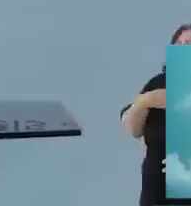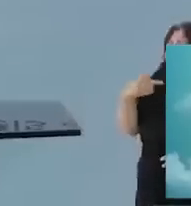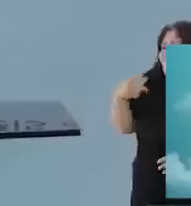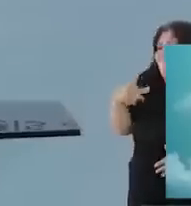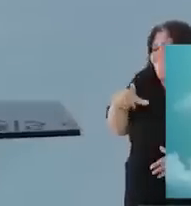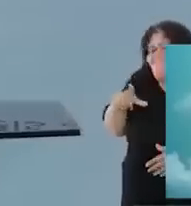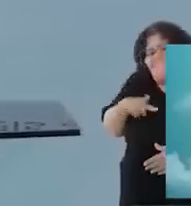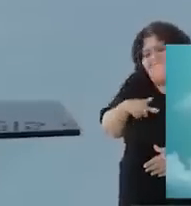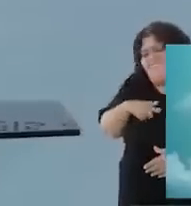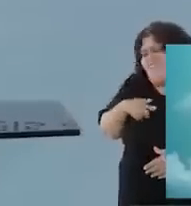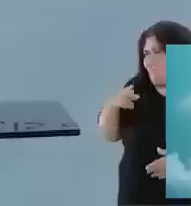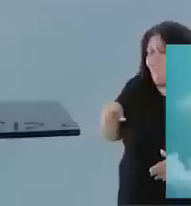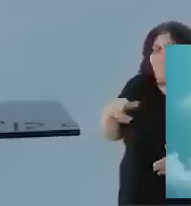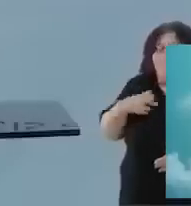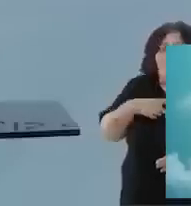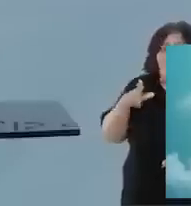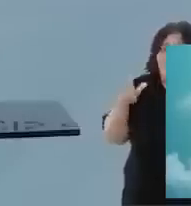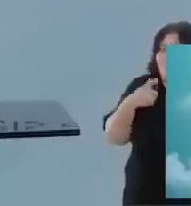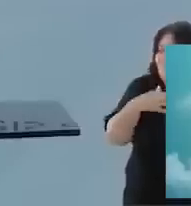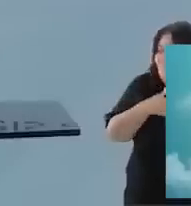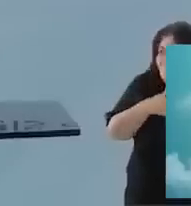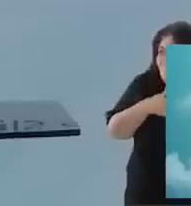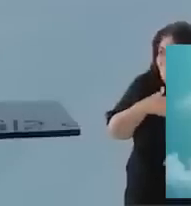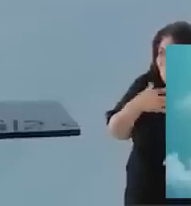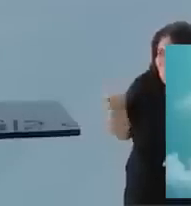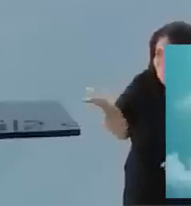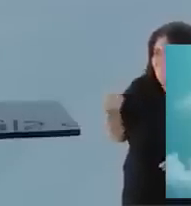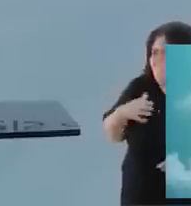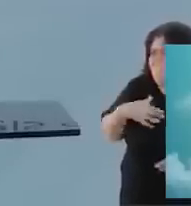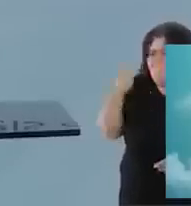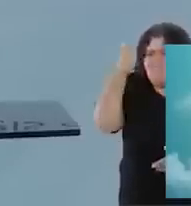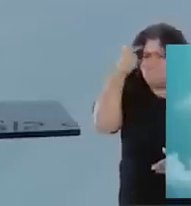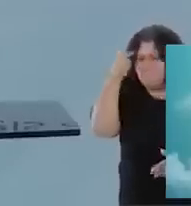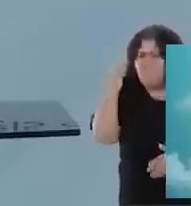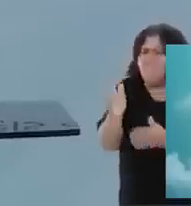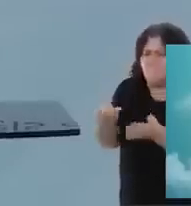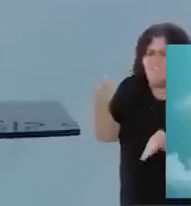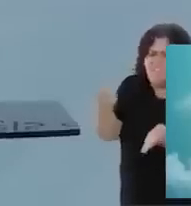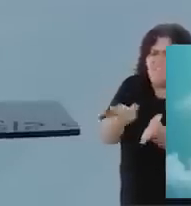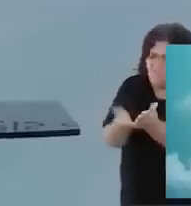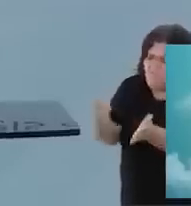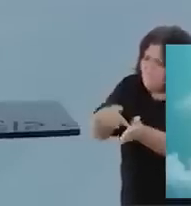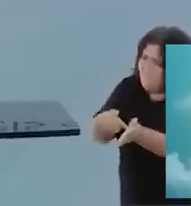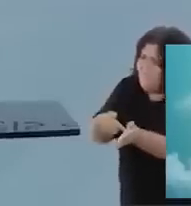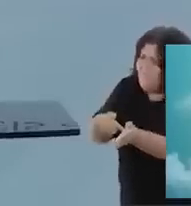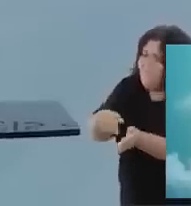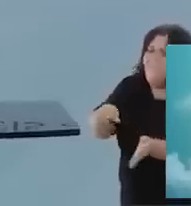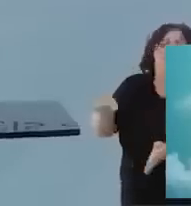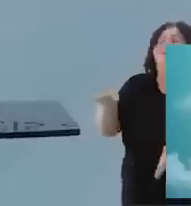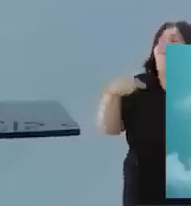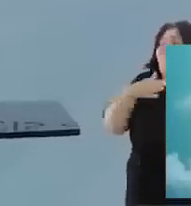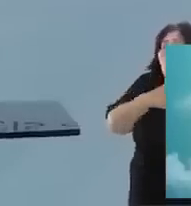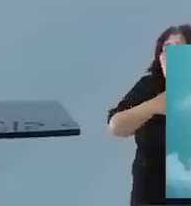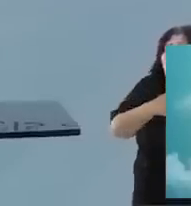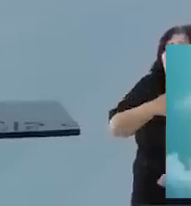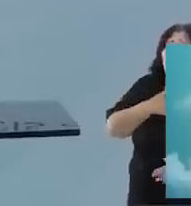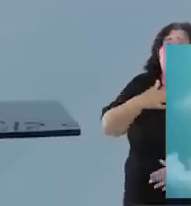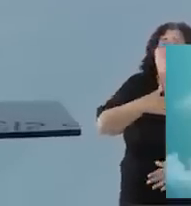conselho. Primeiro, porque eu não estou convencido de que isso é bíblico. Segundo, eu abraço até poste no meio da